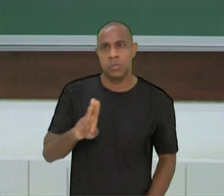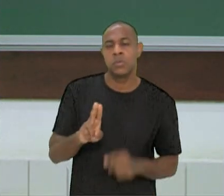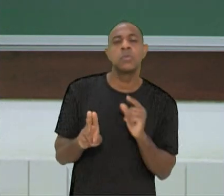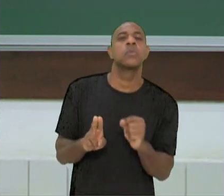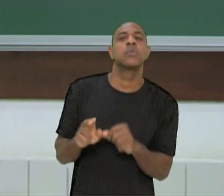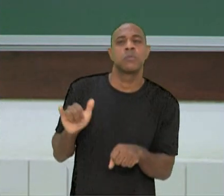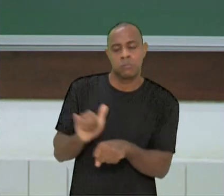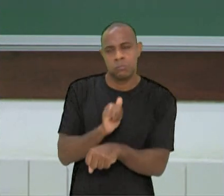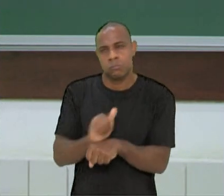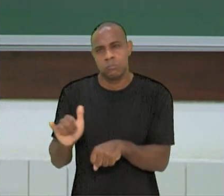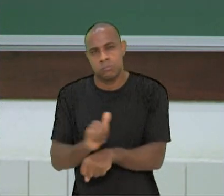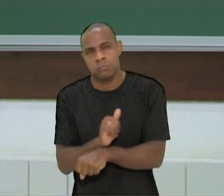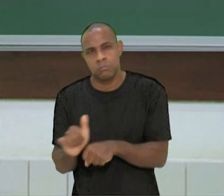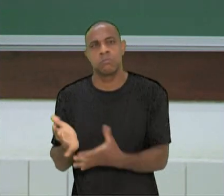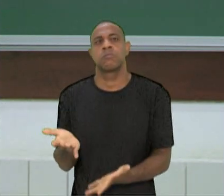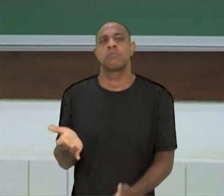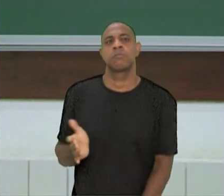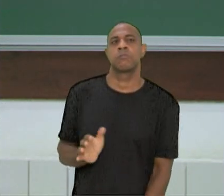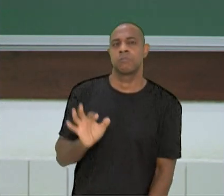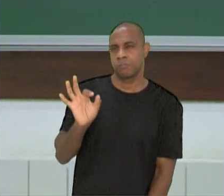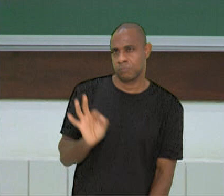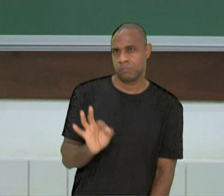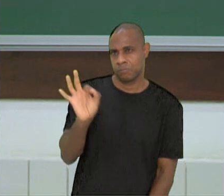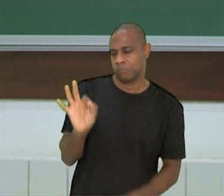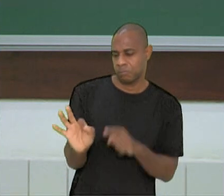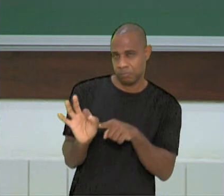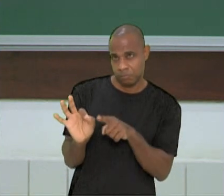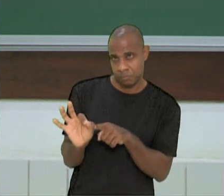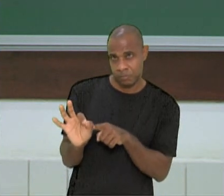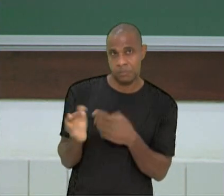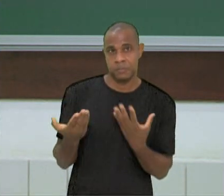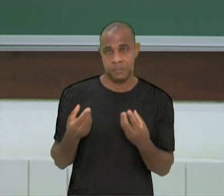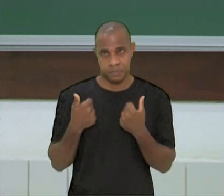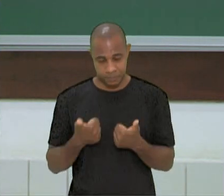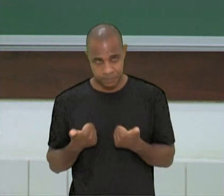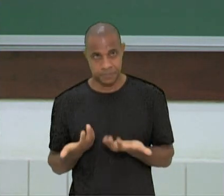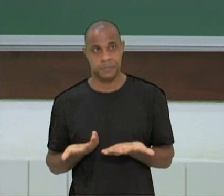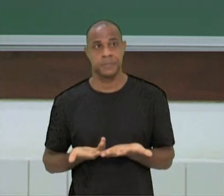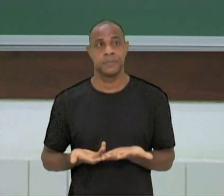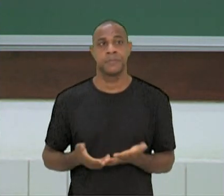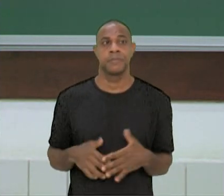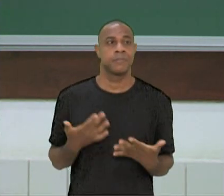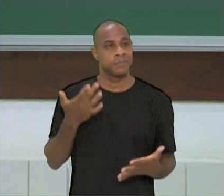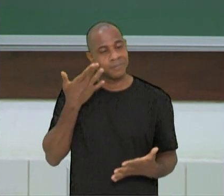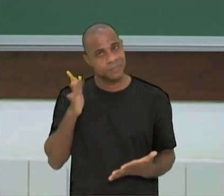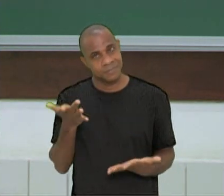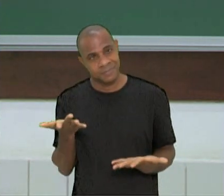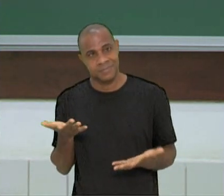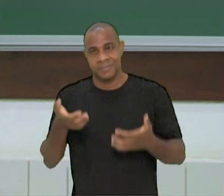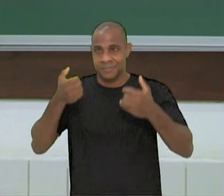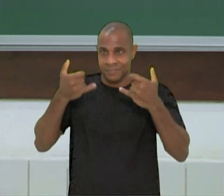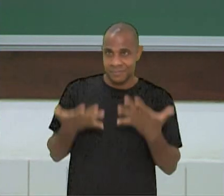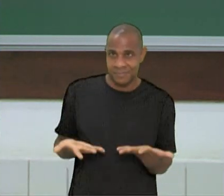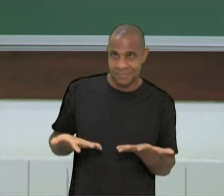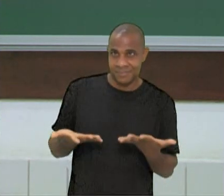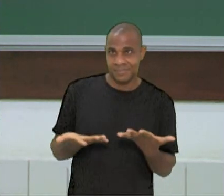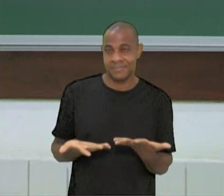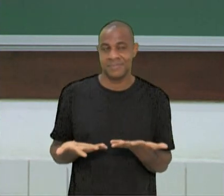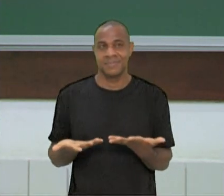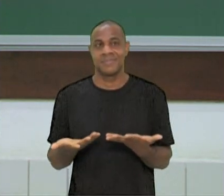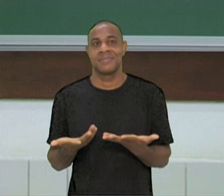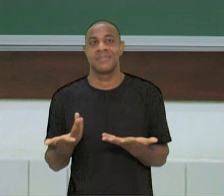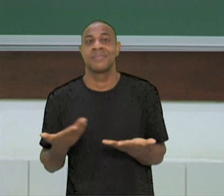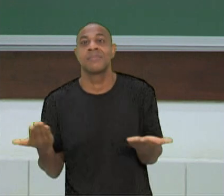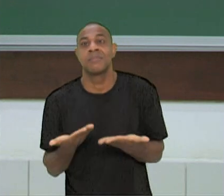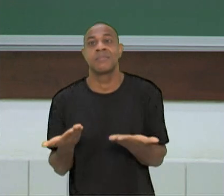essa estratégia em problemas envolvendo porcentagem. Eu até não disse para vocês o que a gente ia fazer na aula de hoje, porque eu quis fazer um suspense. Hoje nós